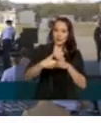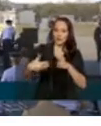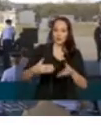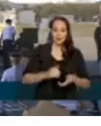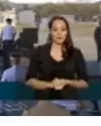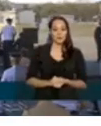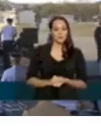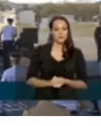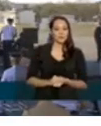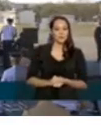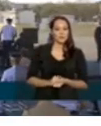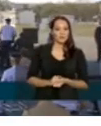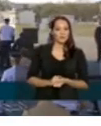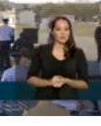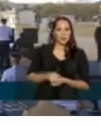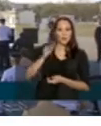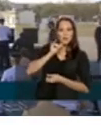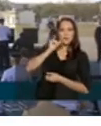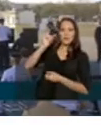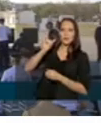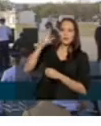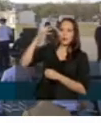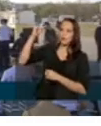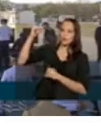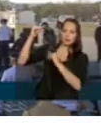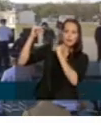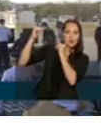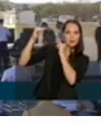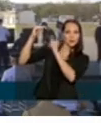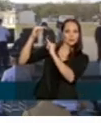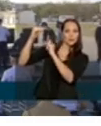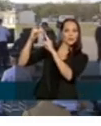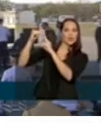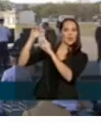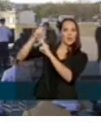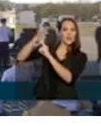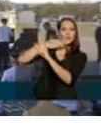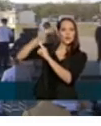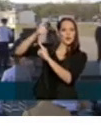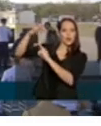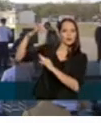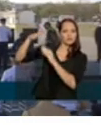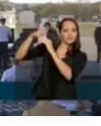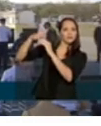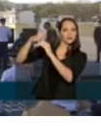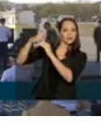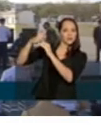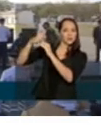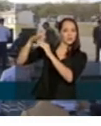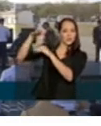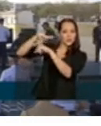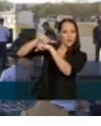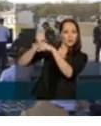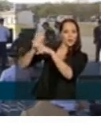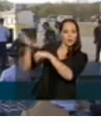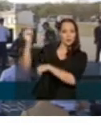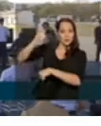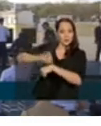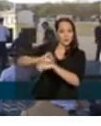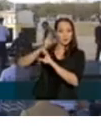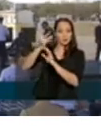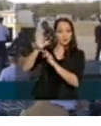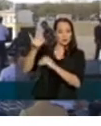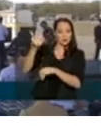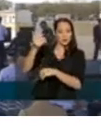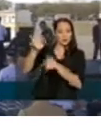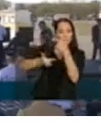Ciente, caçador, prossiga agora na interceptação, chamando o Centro de Operações Militares